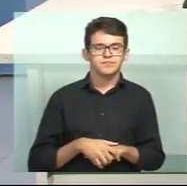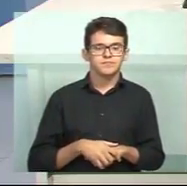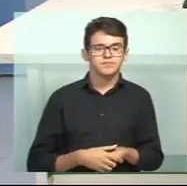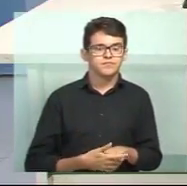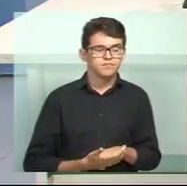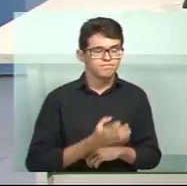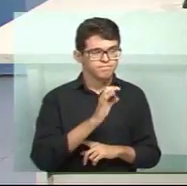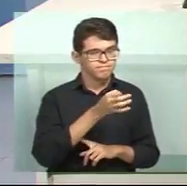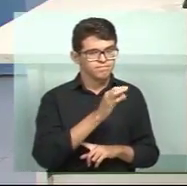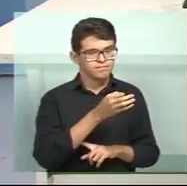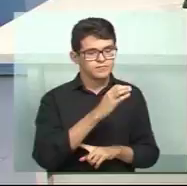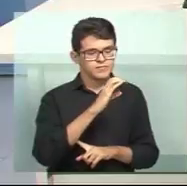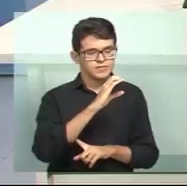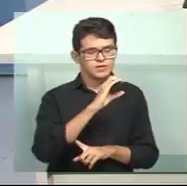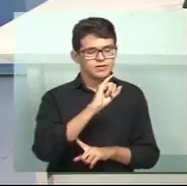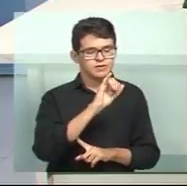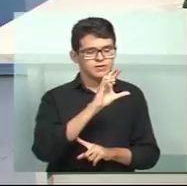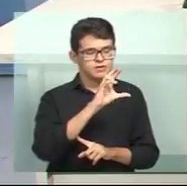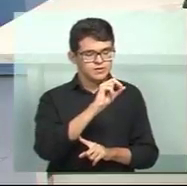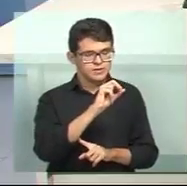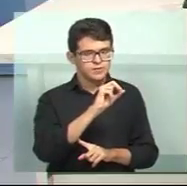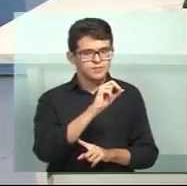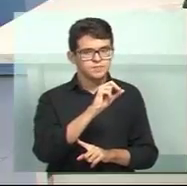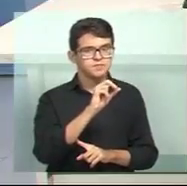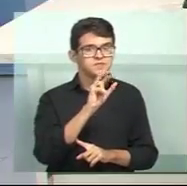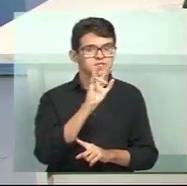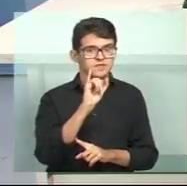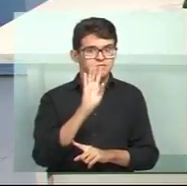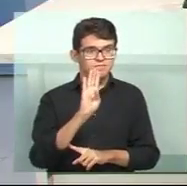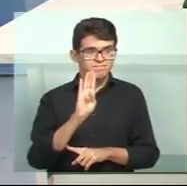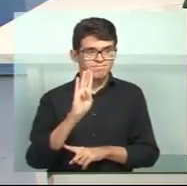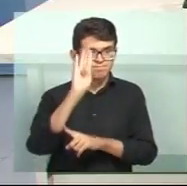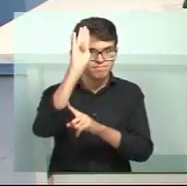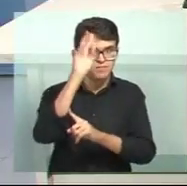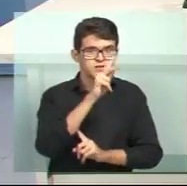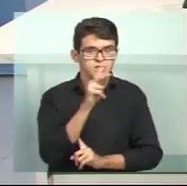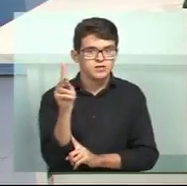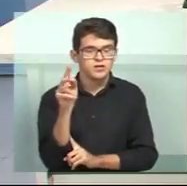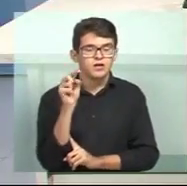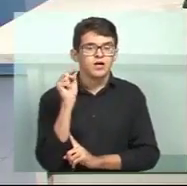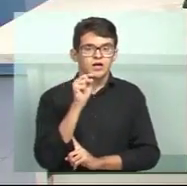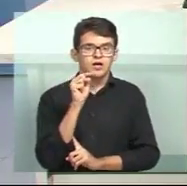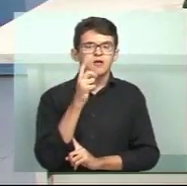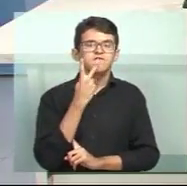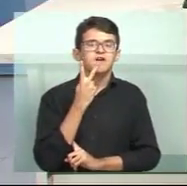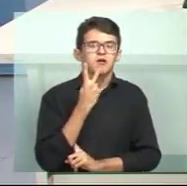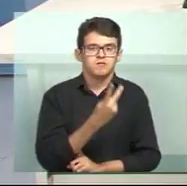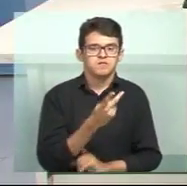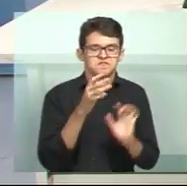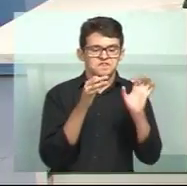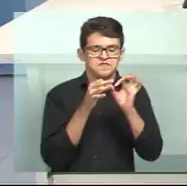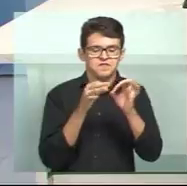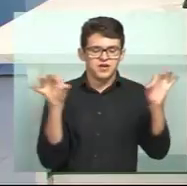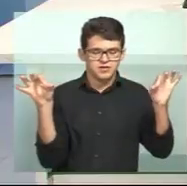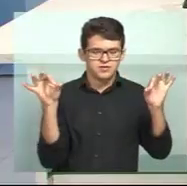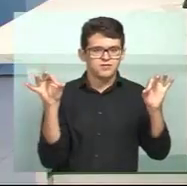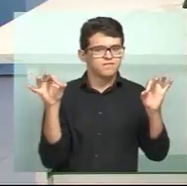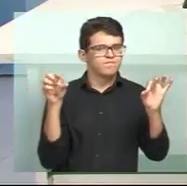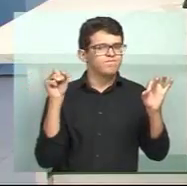a pré-candidato a presidente cunhou uma frase ontem perfeita. Até